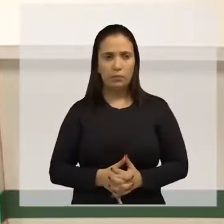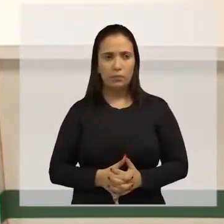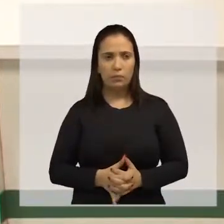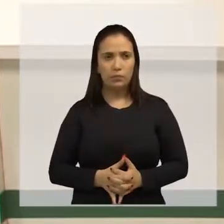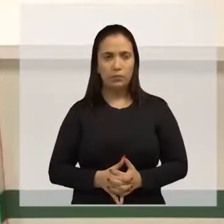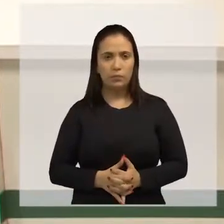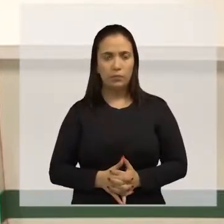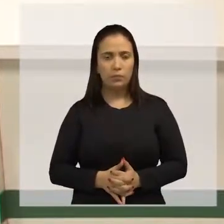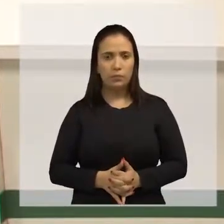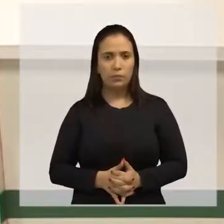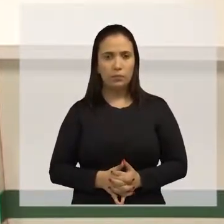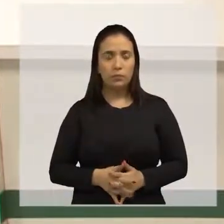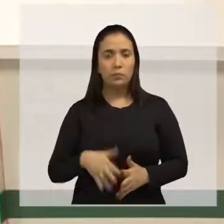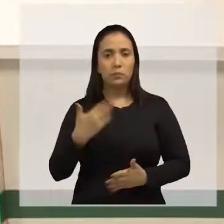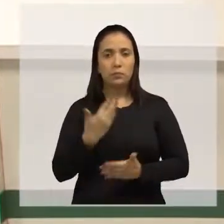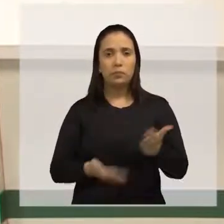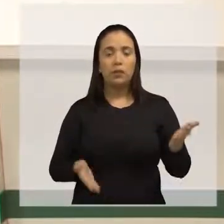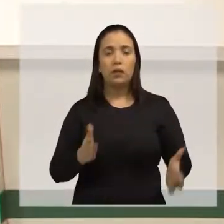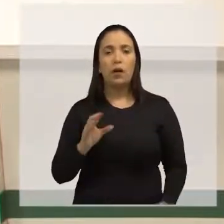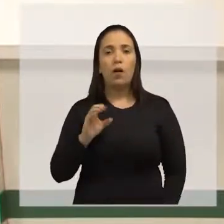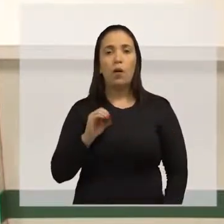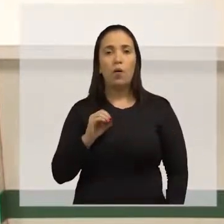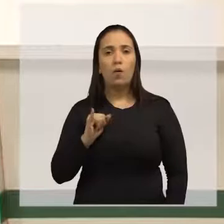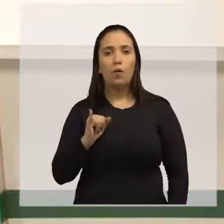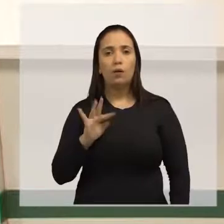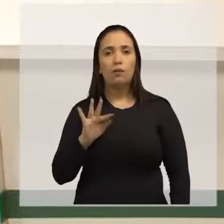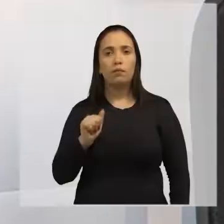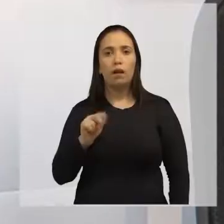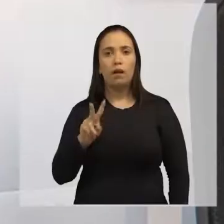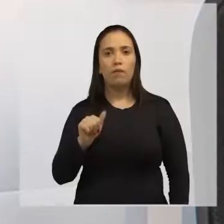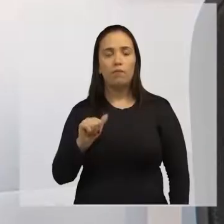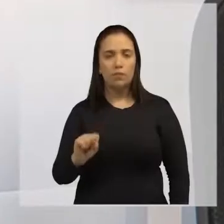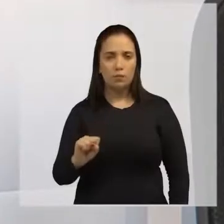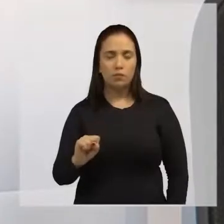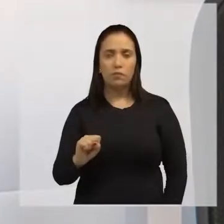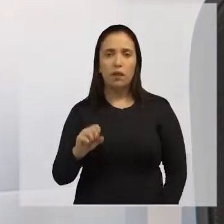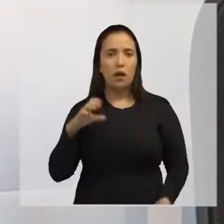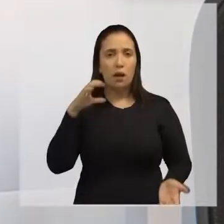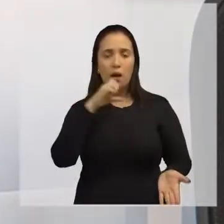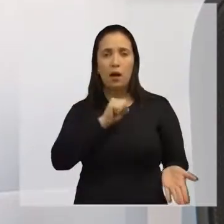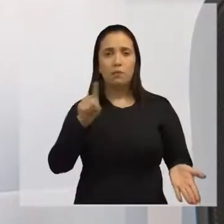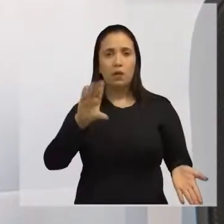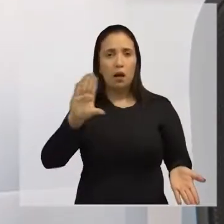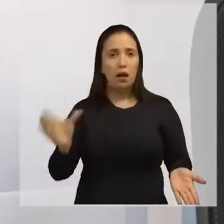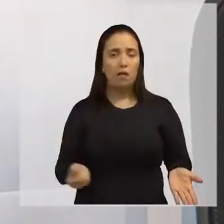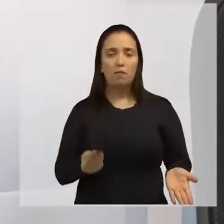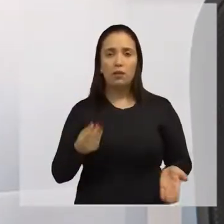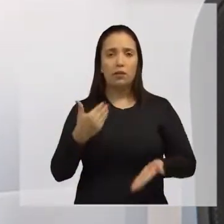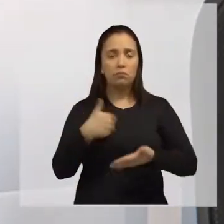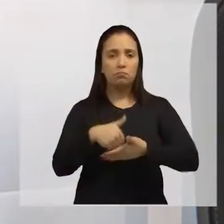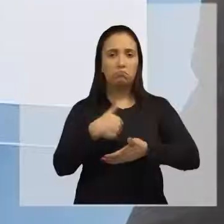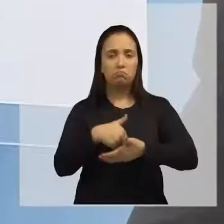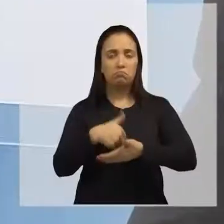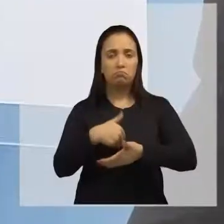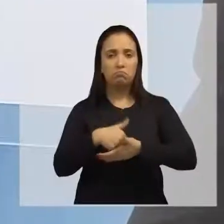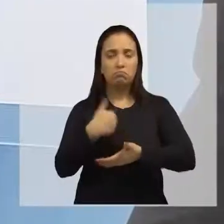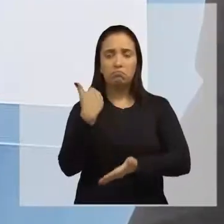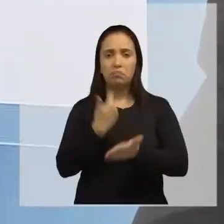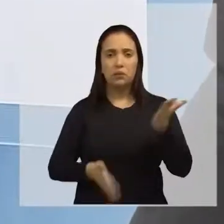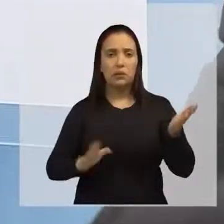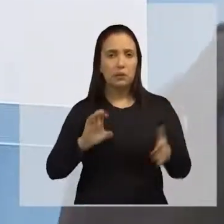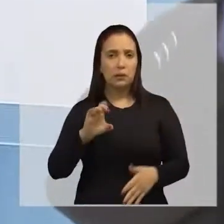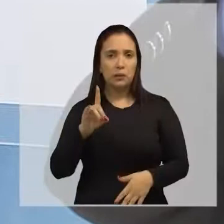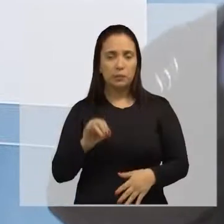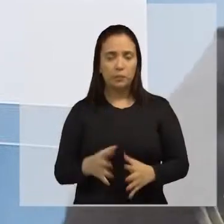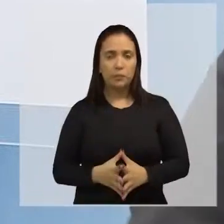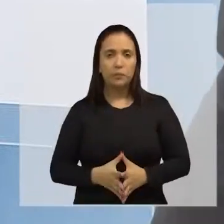Nas oitavas. Nas oitavas, Nós saímos rápido, nós saímos rapidamente. Foi uma Copa que demonstrou... Na África do Sul. Na África do Sul. Aquela